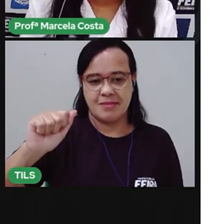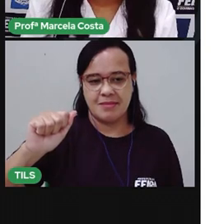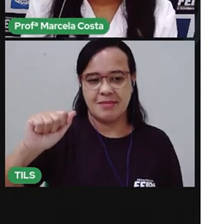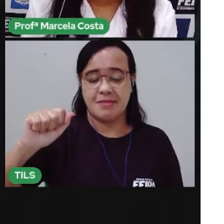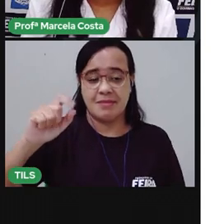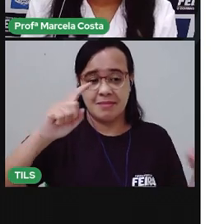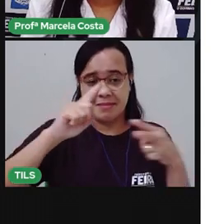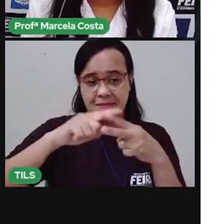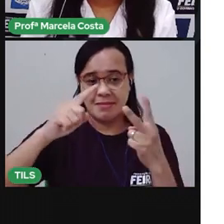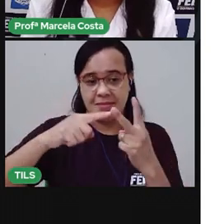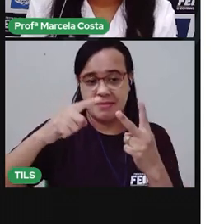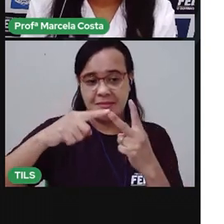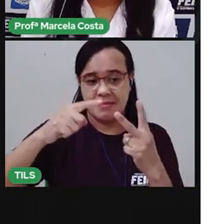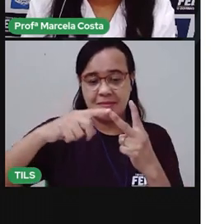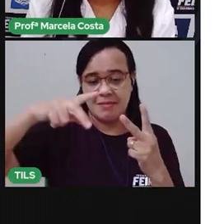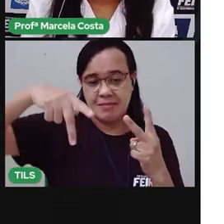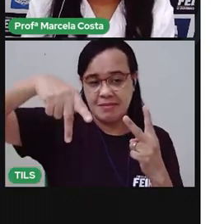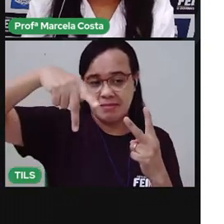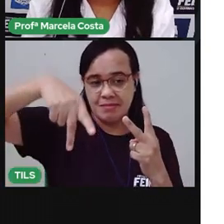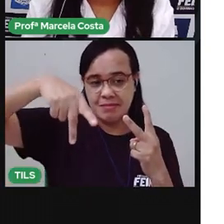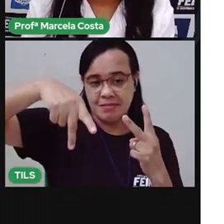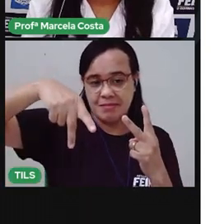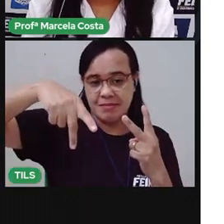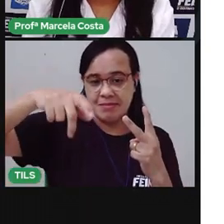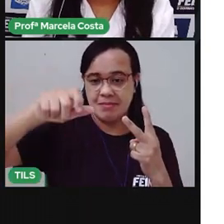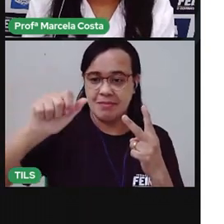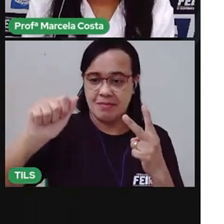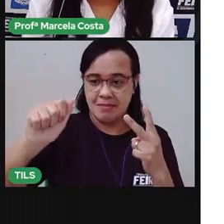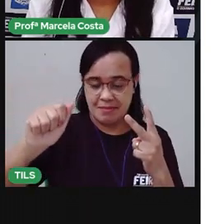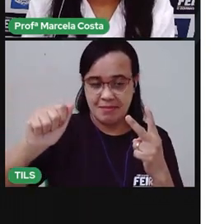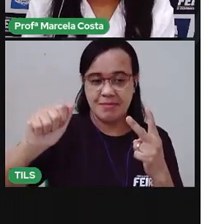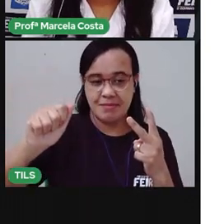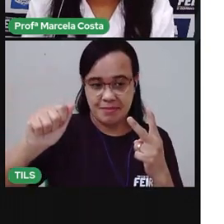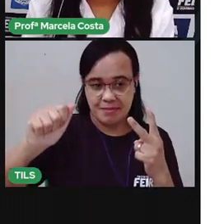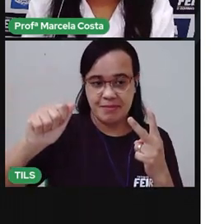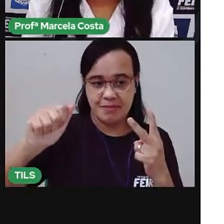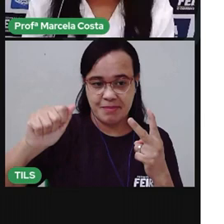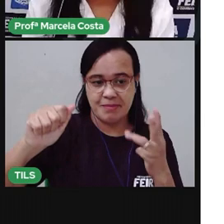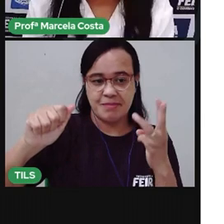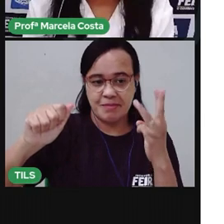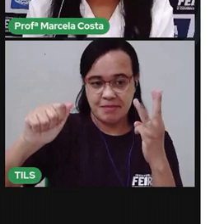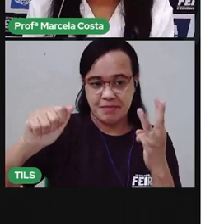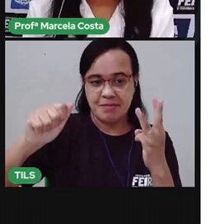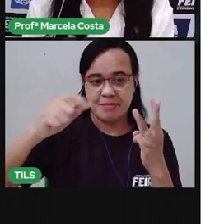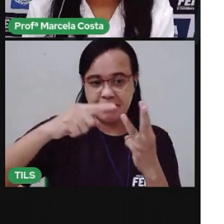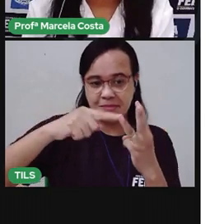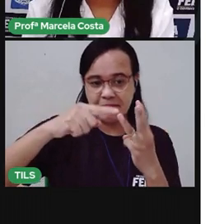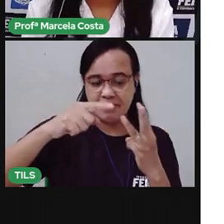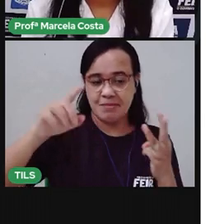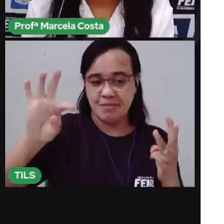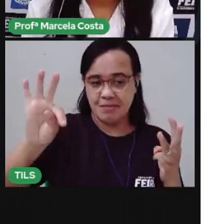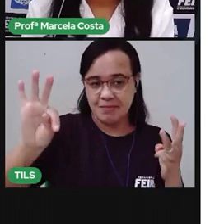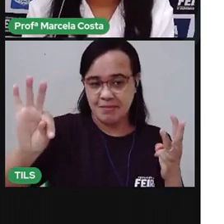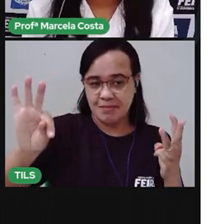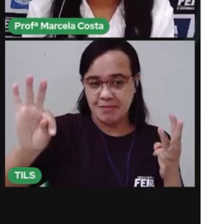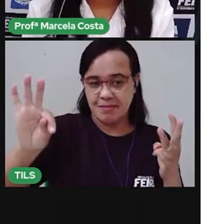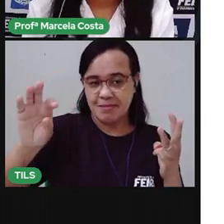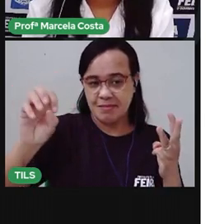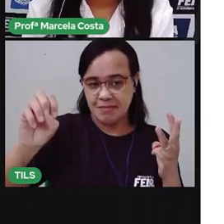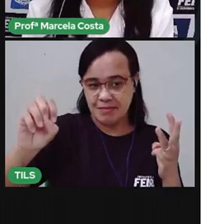a p = pa e você junto com o